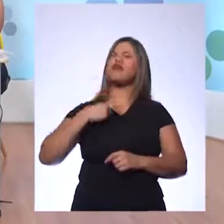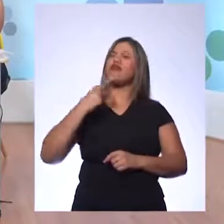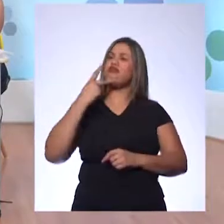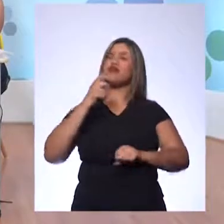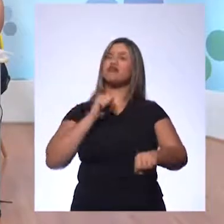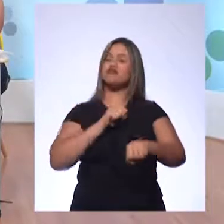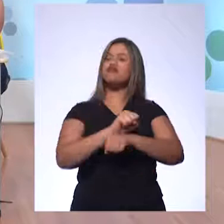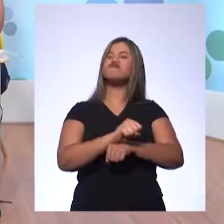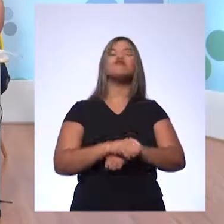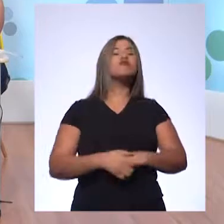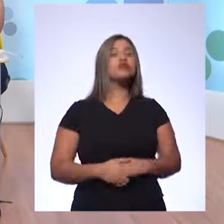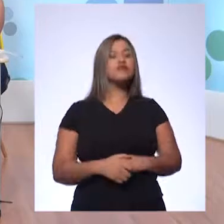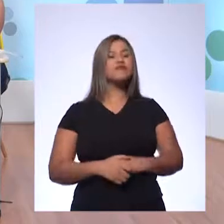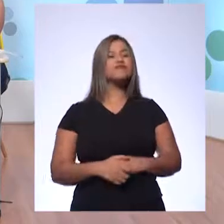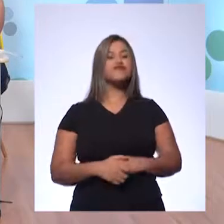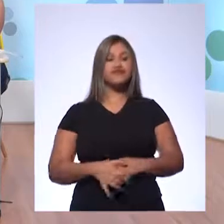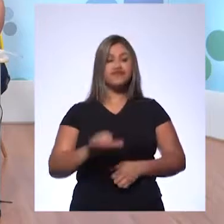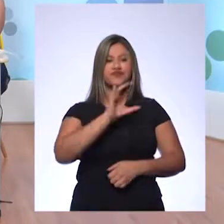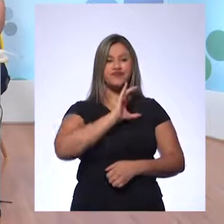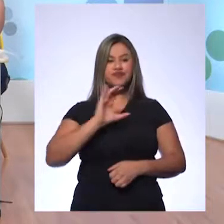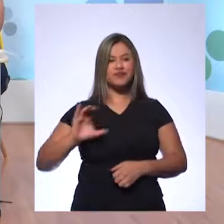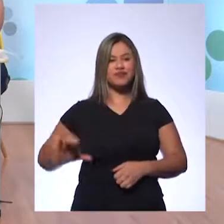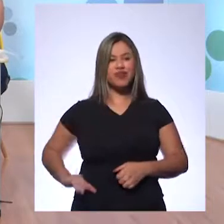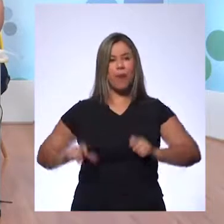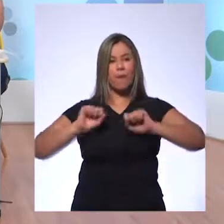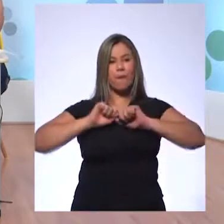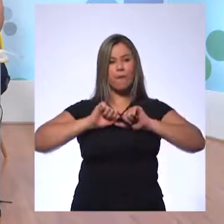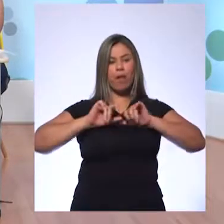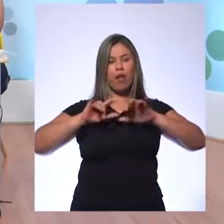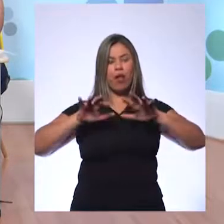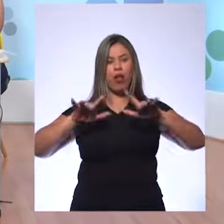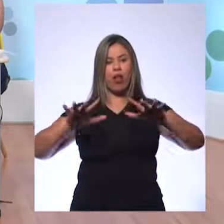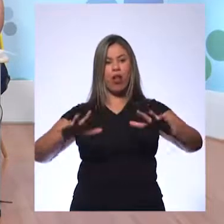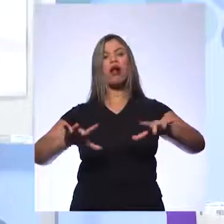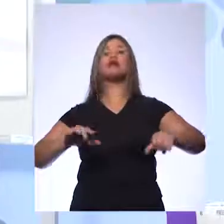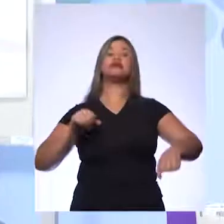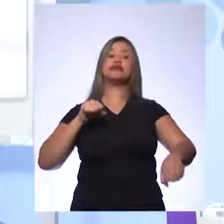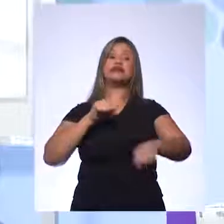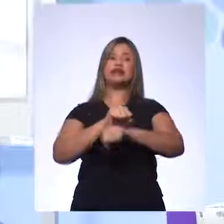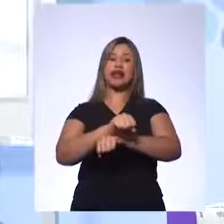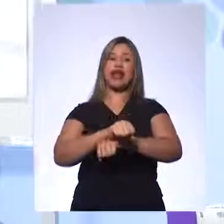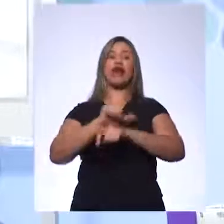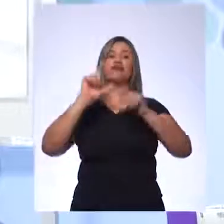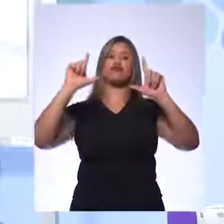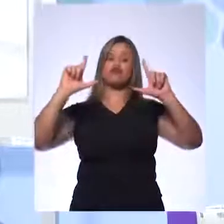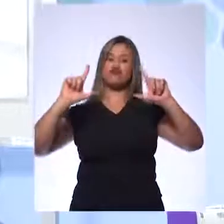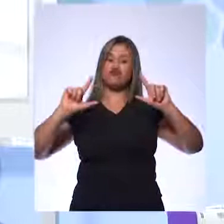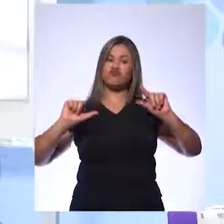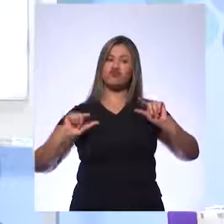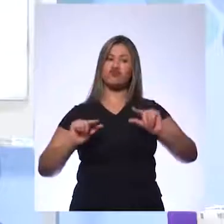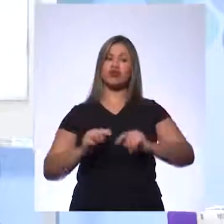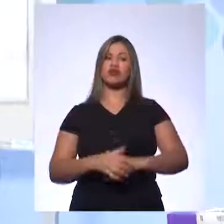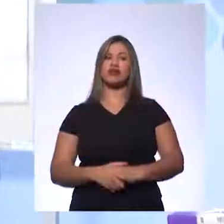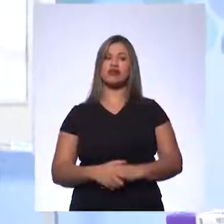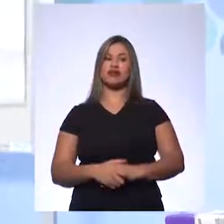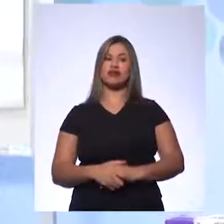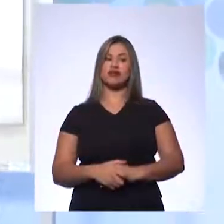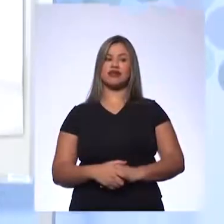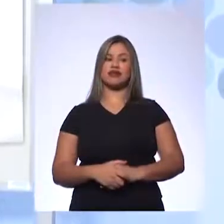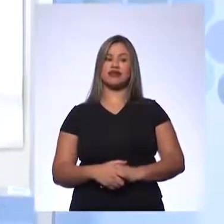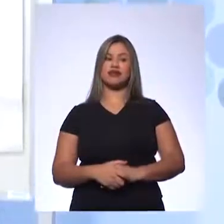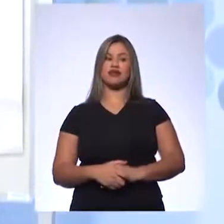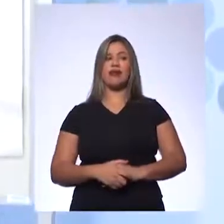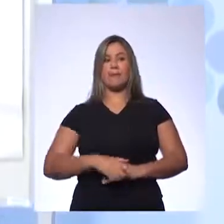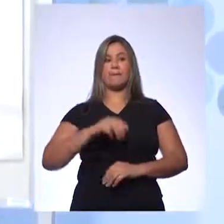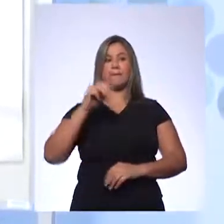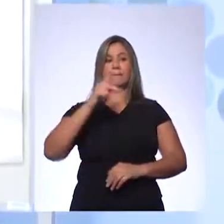expansão do cristianismo e esse diminuição do número de escravos olha pro Maria